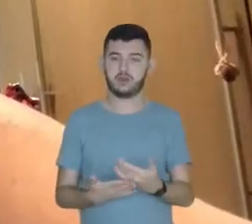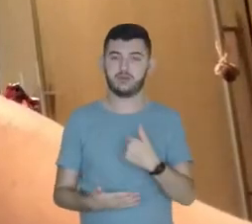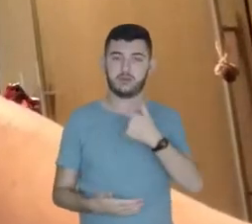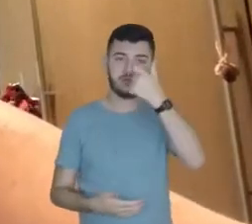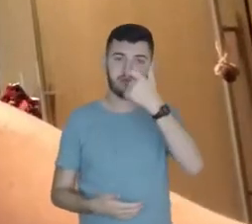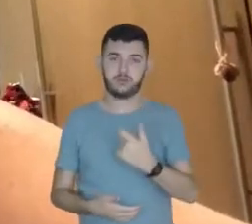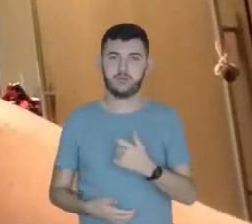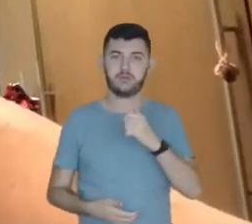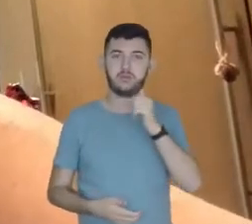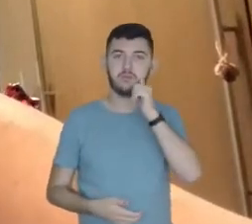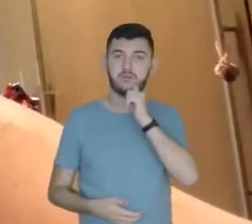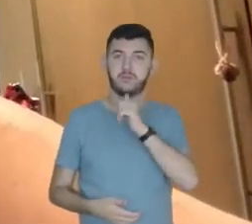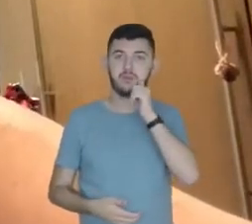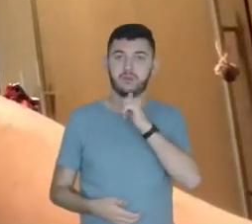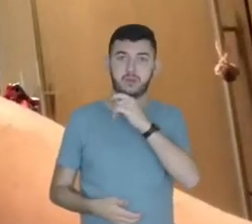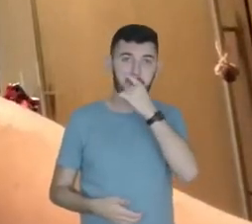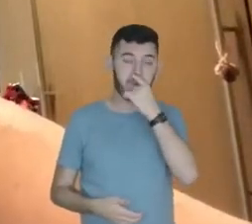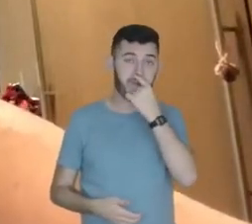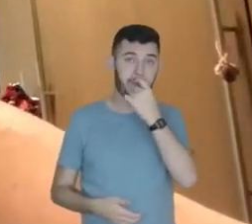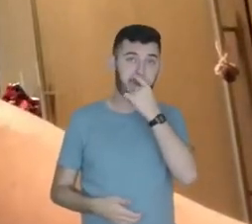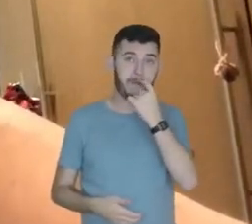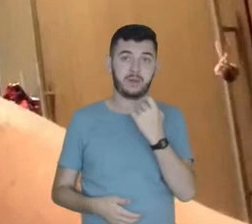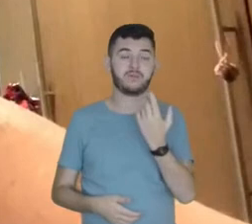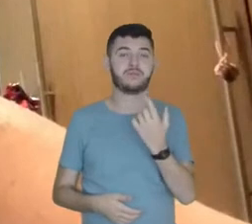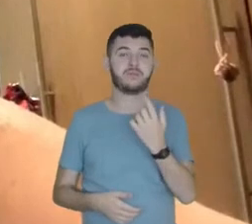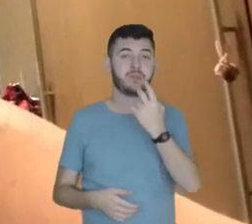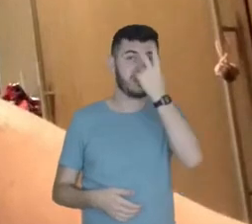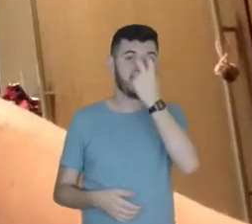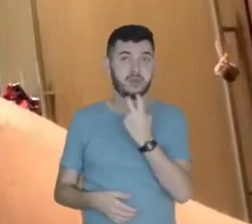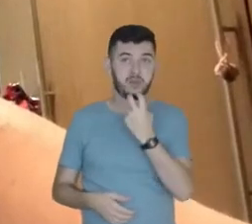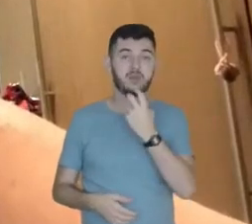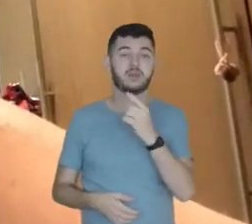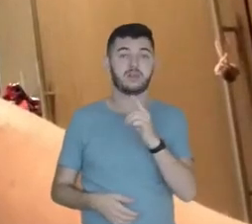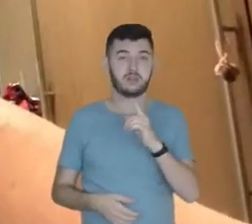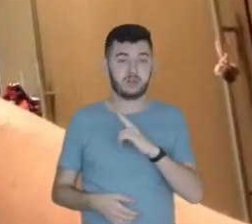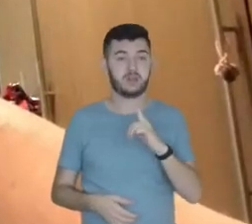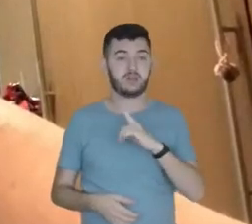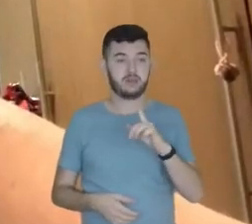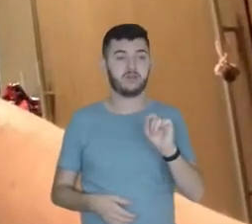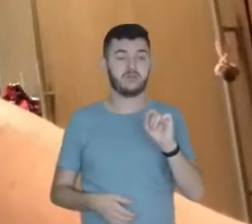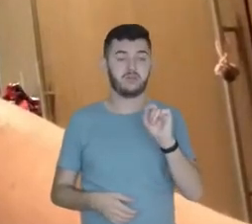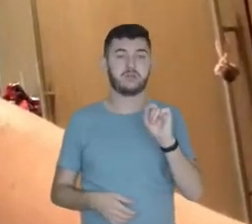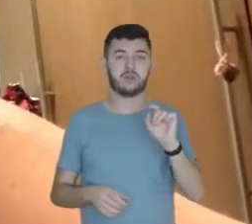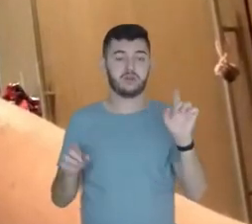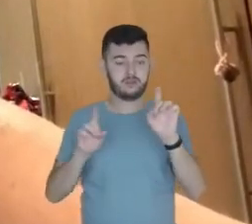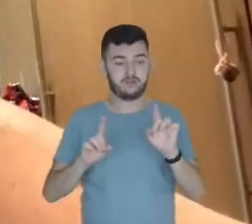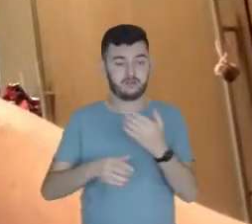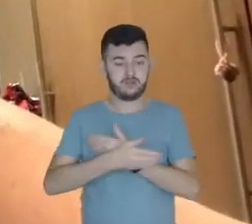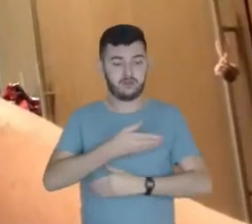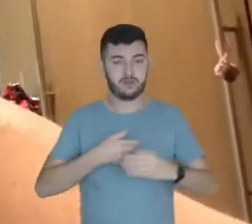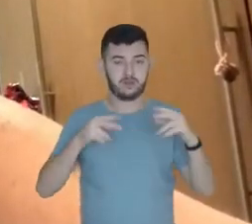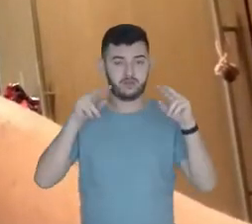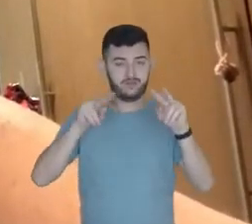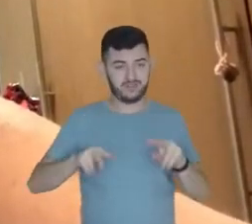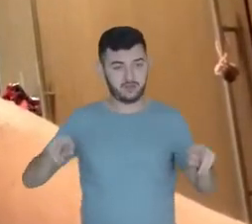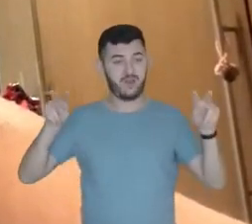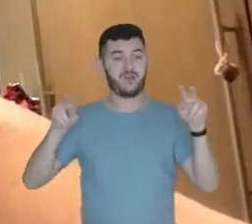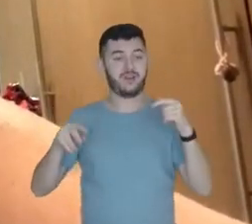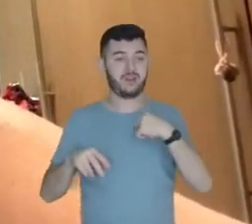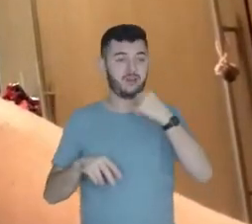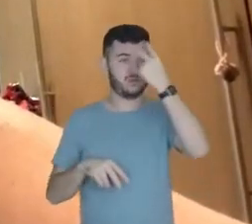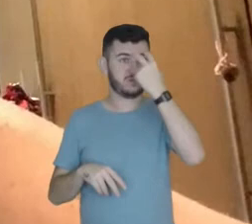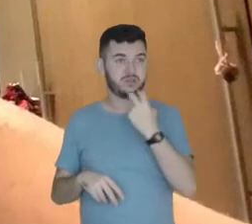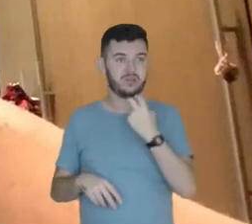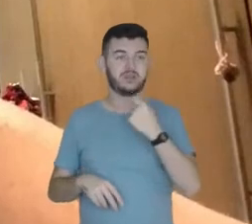mulher cega, uma mulher com deficiência visual, sou cega, e tive a oportunidade de me